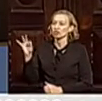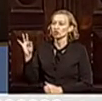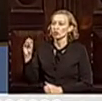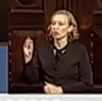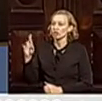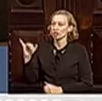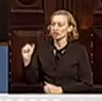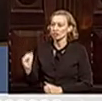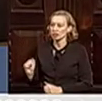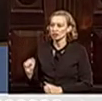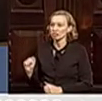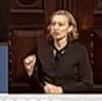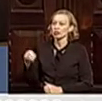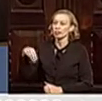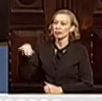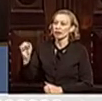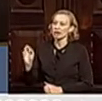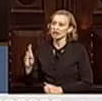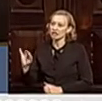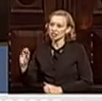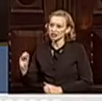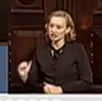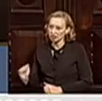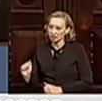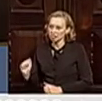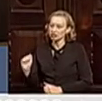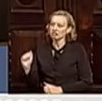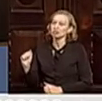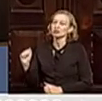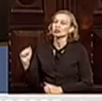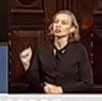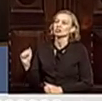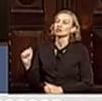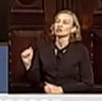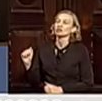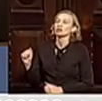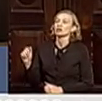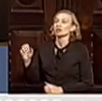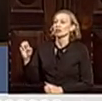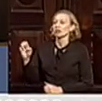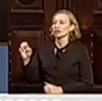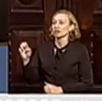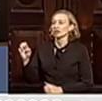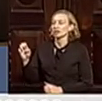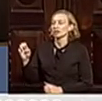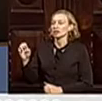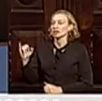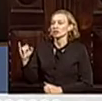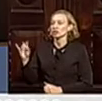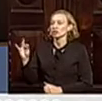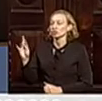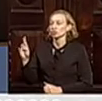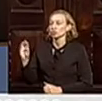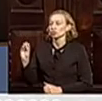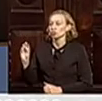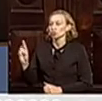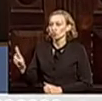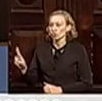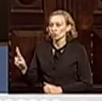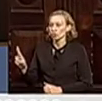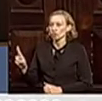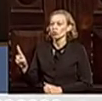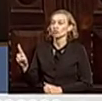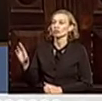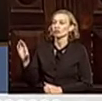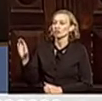Maria Carolina do Nascimento, Leonardo, Matheus Guedes, Yuri, Heitor, Gabriel Costa, Larissa Lessa, Carlos Magno, Júlia